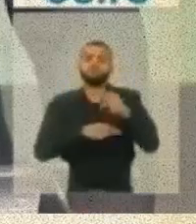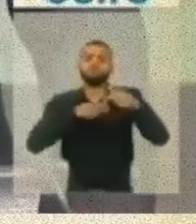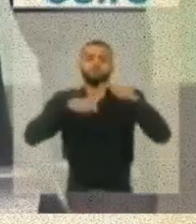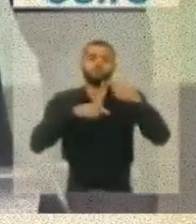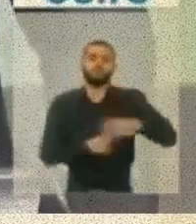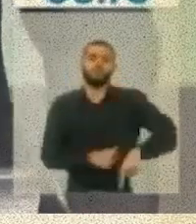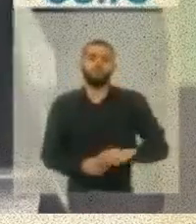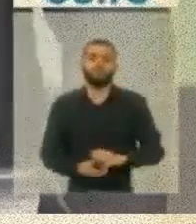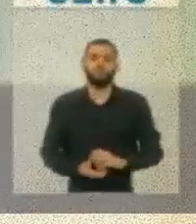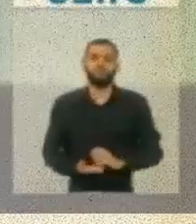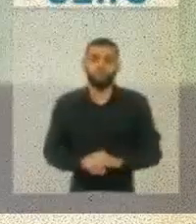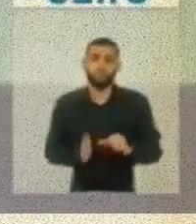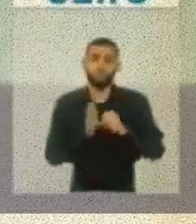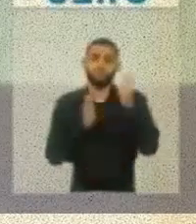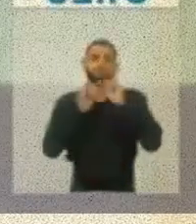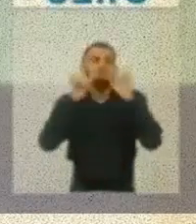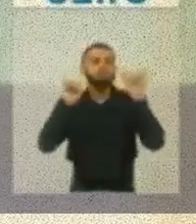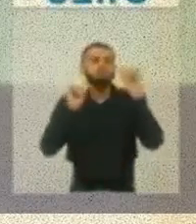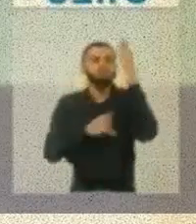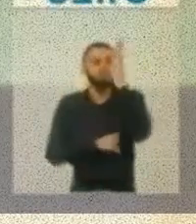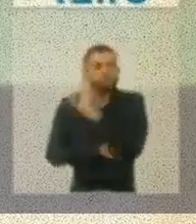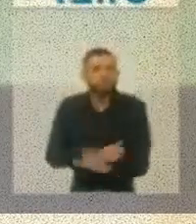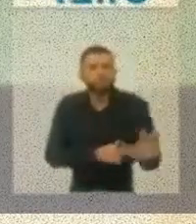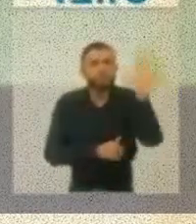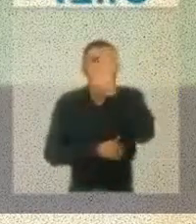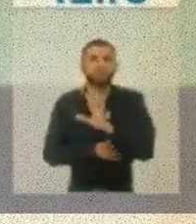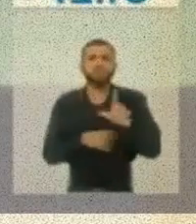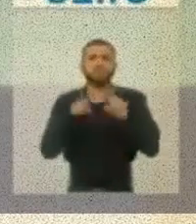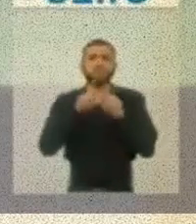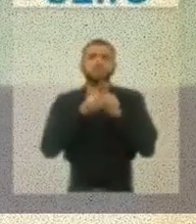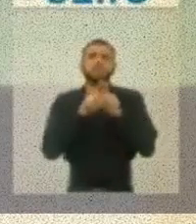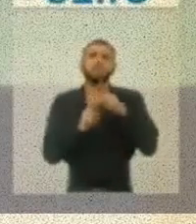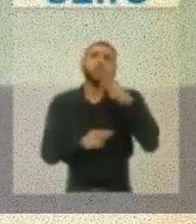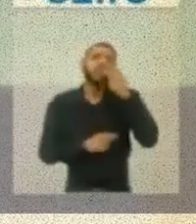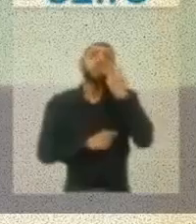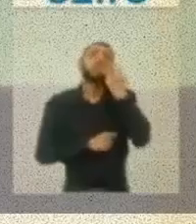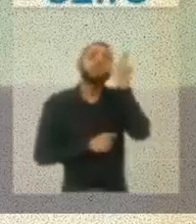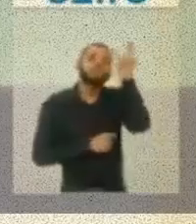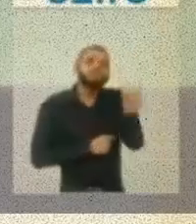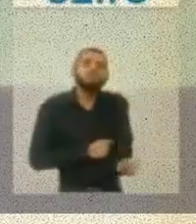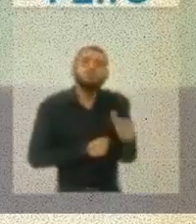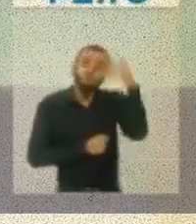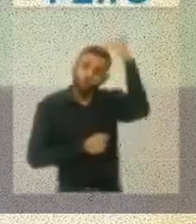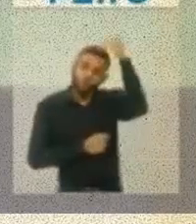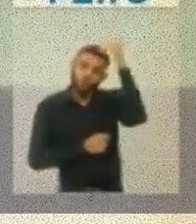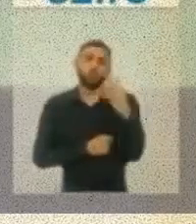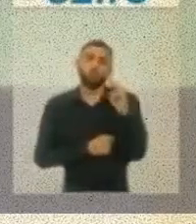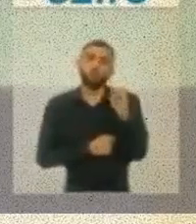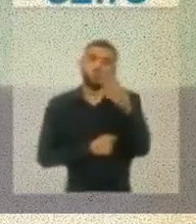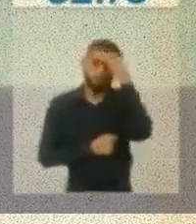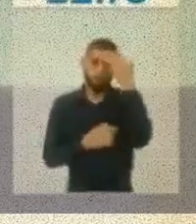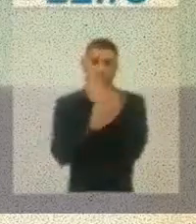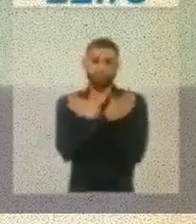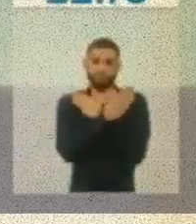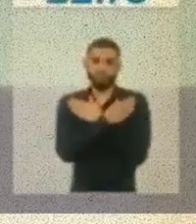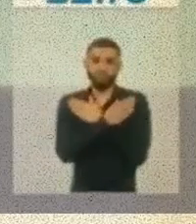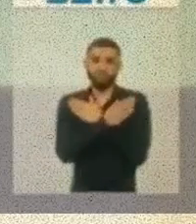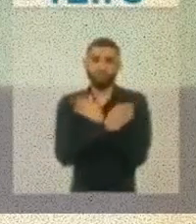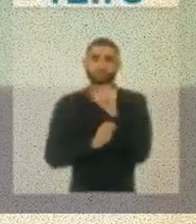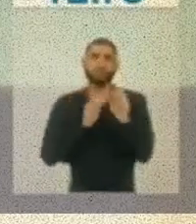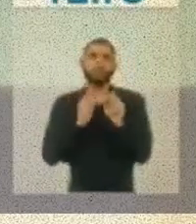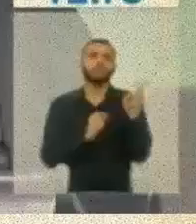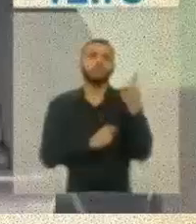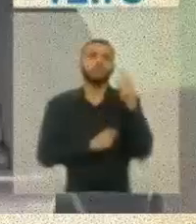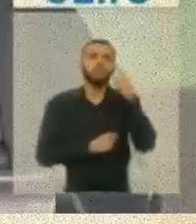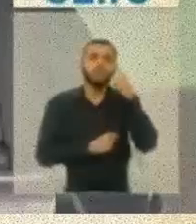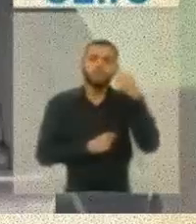o primeiro eu quero dizer a nação brasileira identificar os culpados e estamos com 14 milhões de desempregados representou